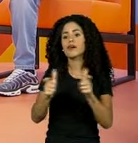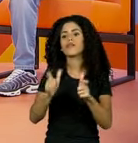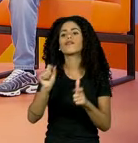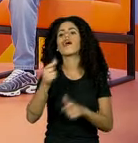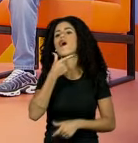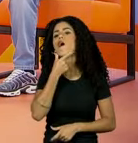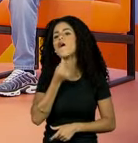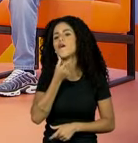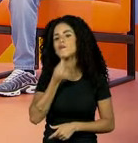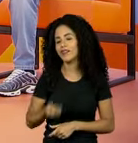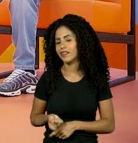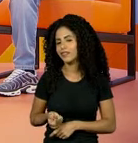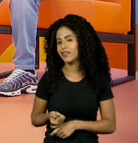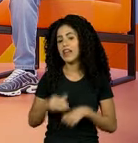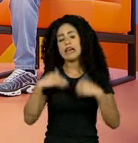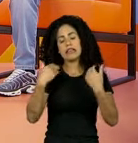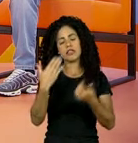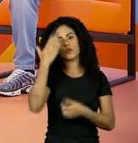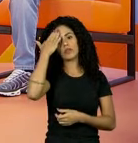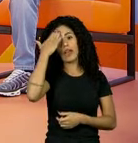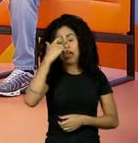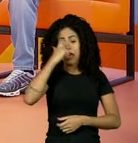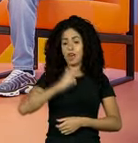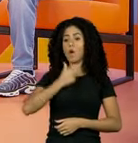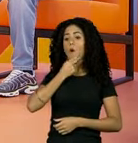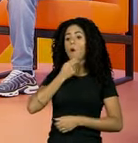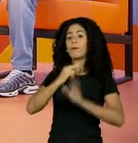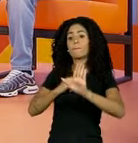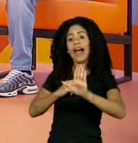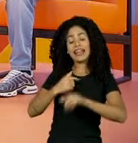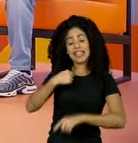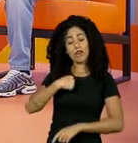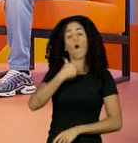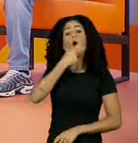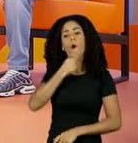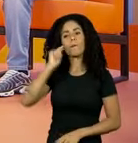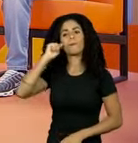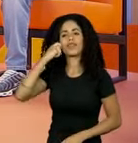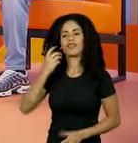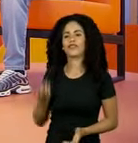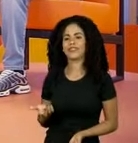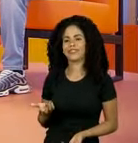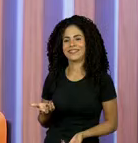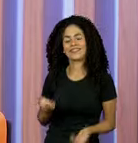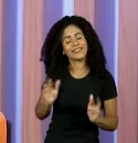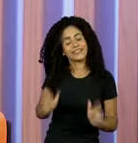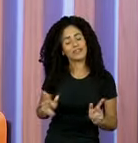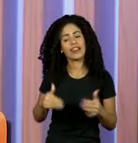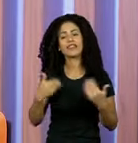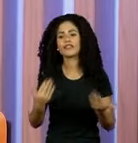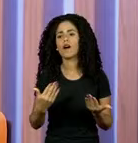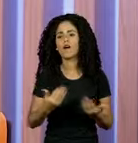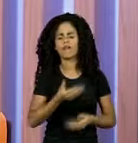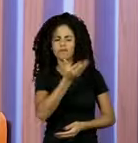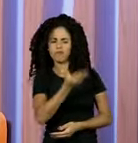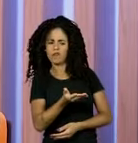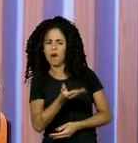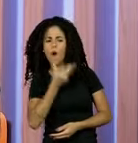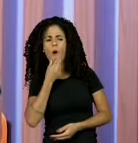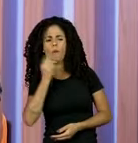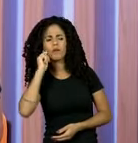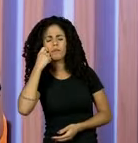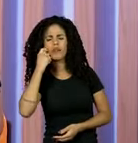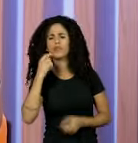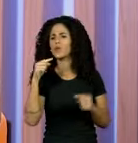né Eu ainda tenho um um resguardo de ser um homem mas um homem preto né E como o fanon nos lembra o homem preto não é um homem no